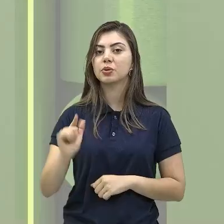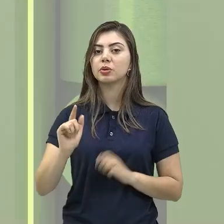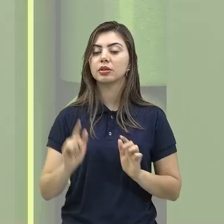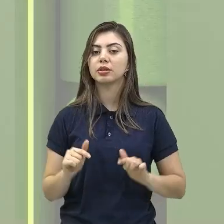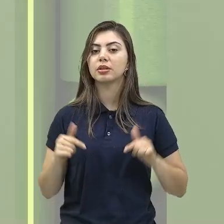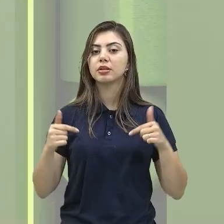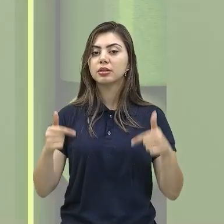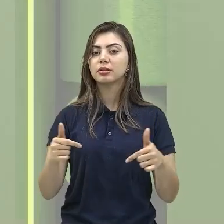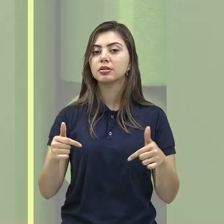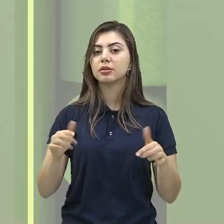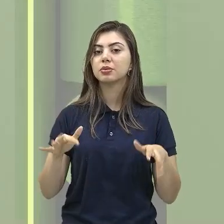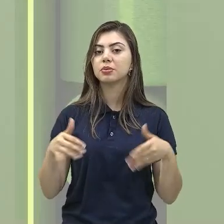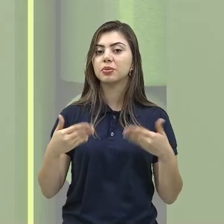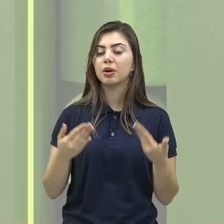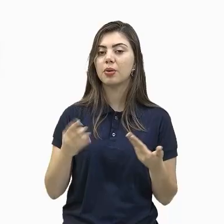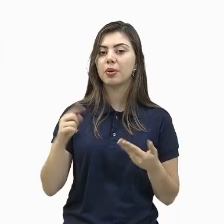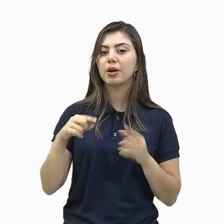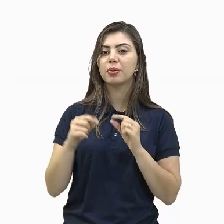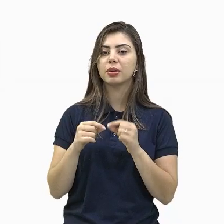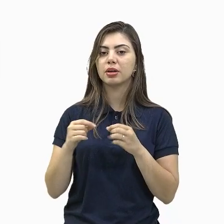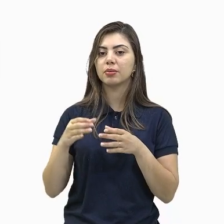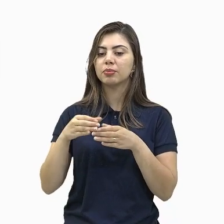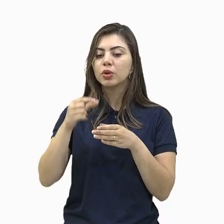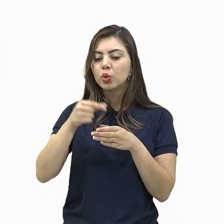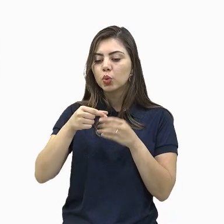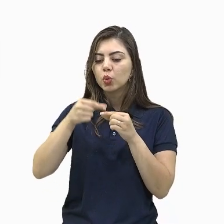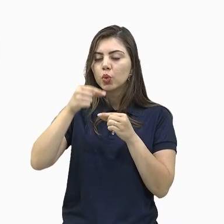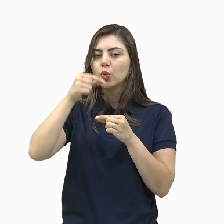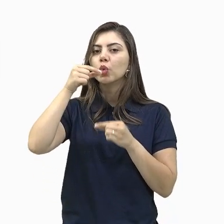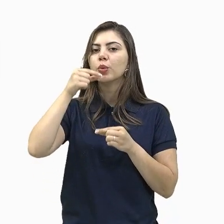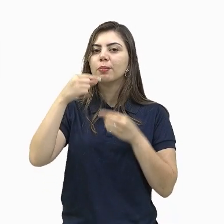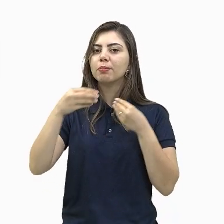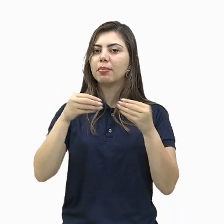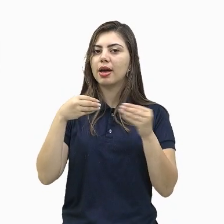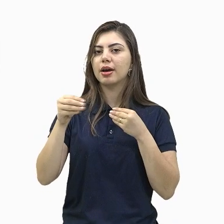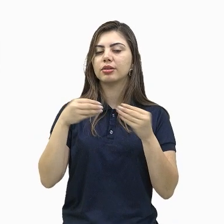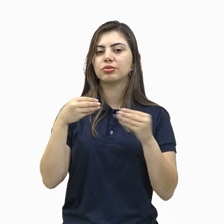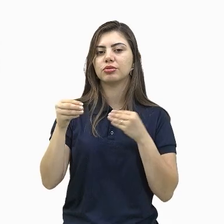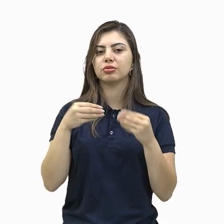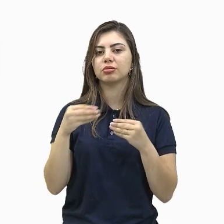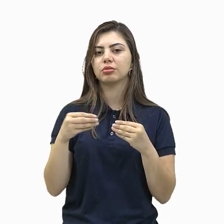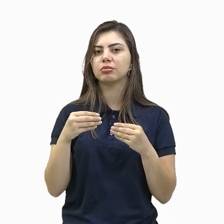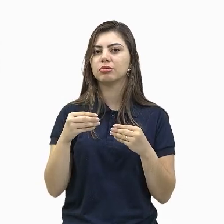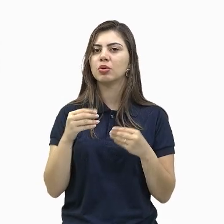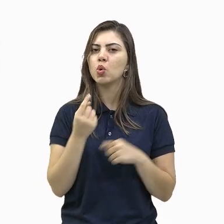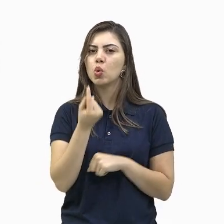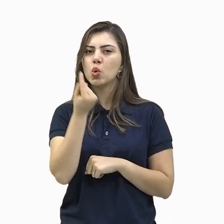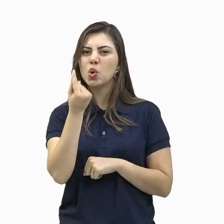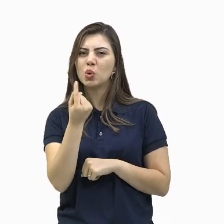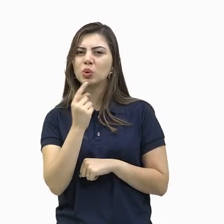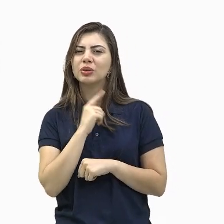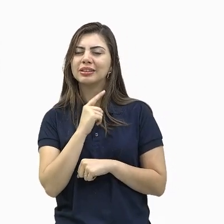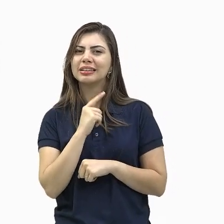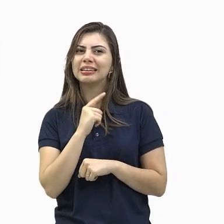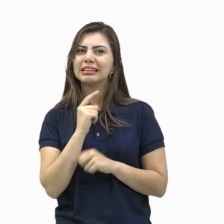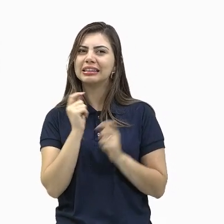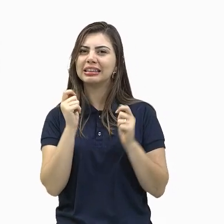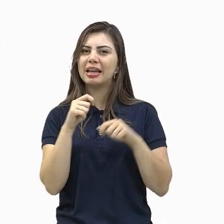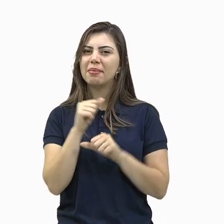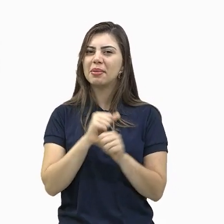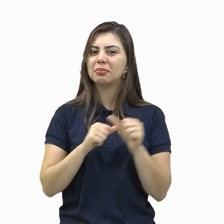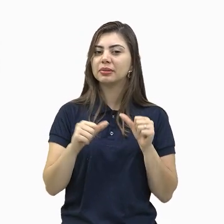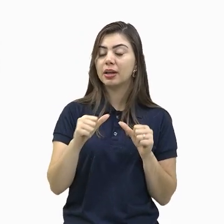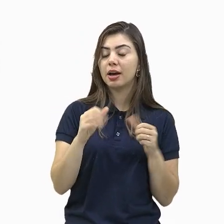com relação a canudos plásticos. Vejam vocês, um canudo de plástico faz diferença? Vamos ver um pouquinho um